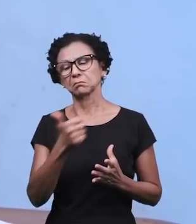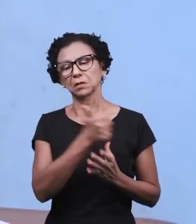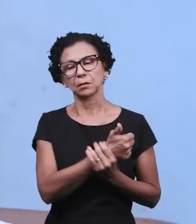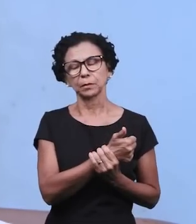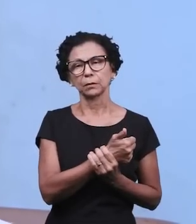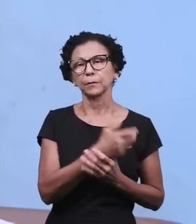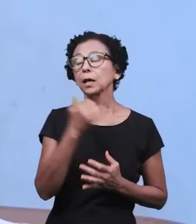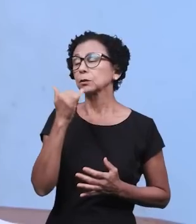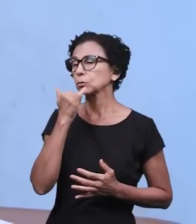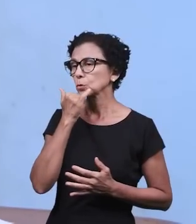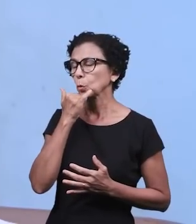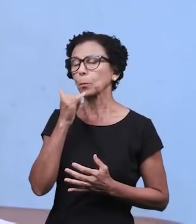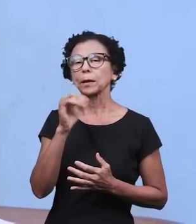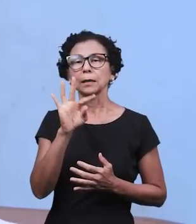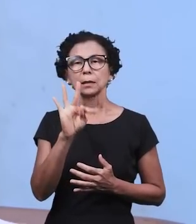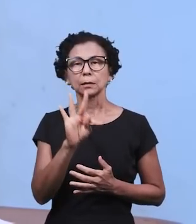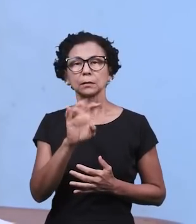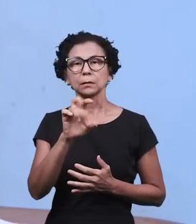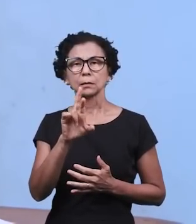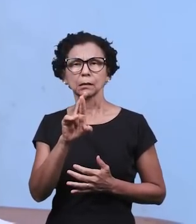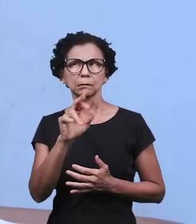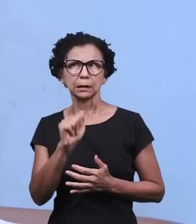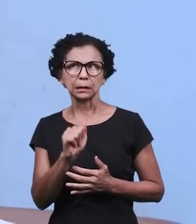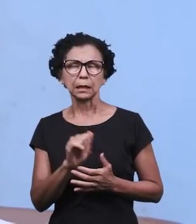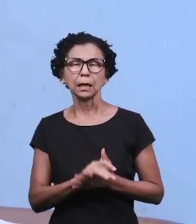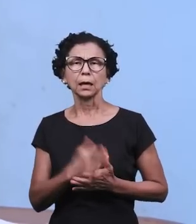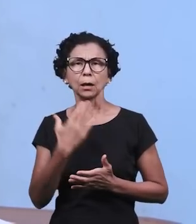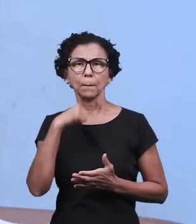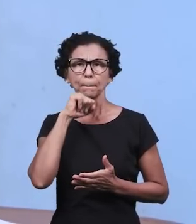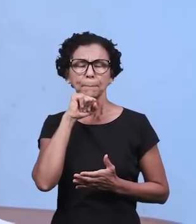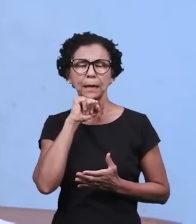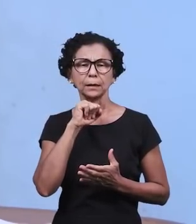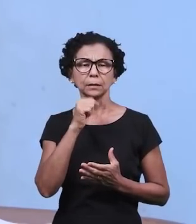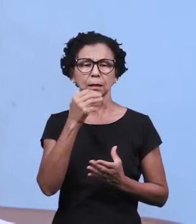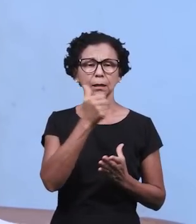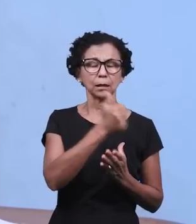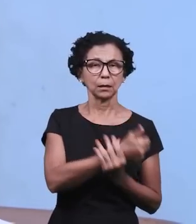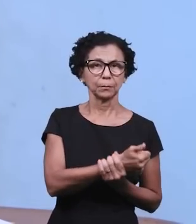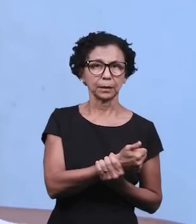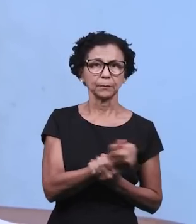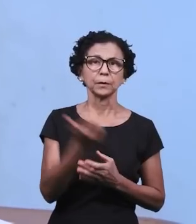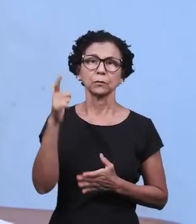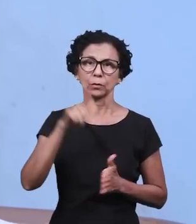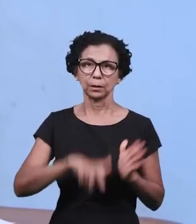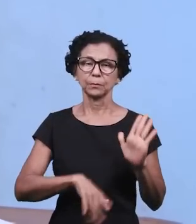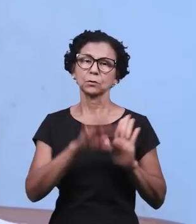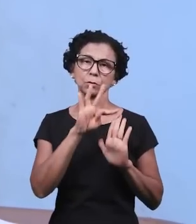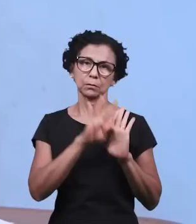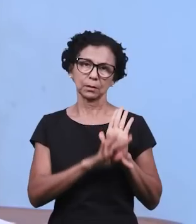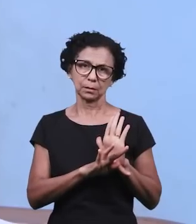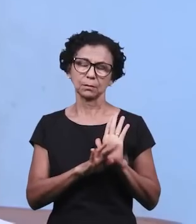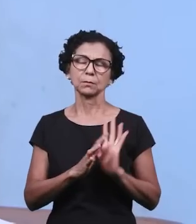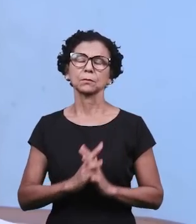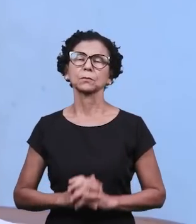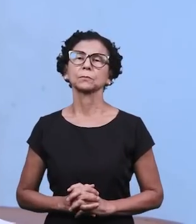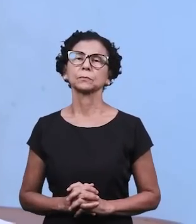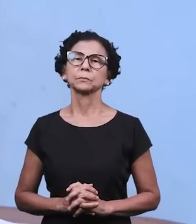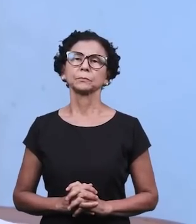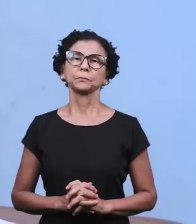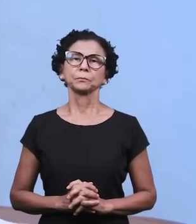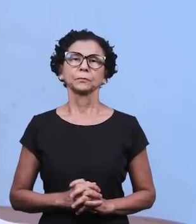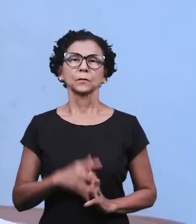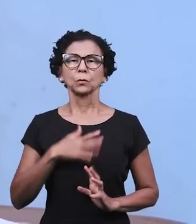quando lemos a palavra, imaginamos que Abraão deveria ser o primogênito. Então aqui